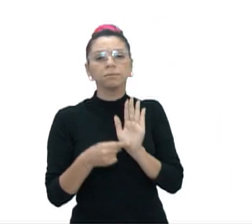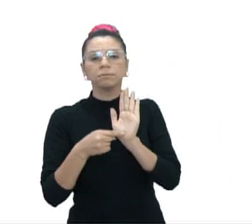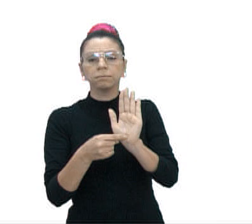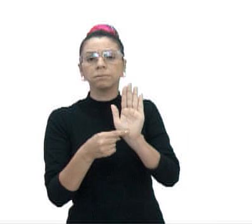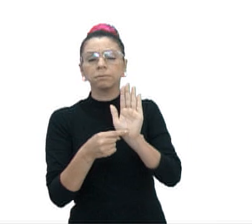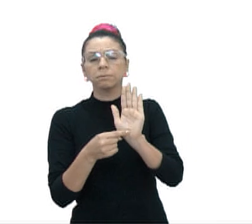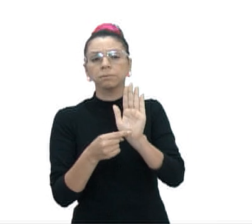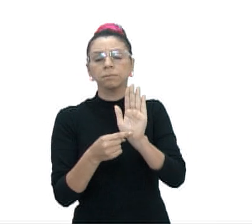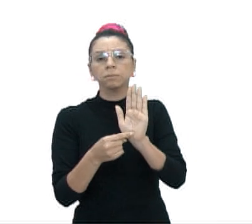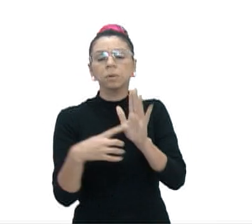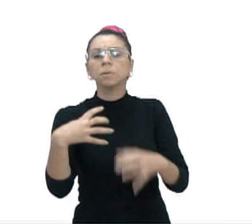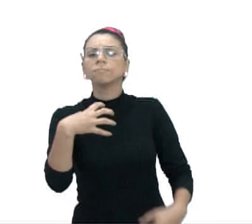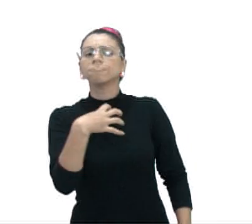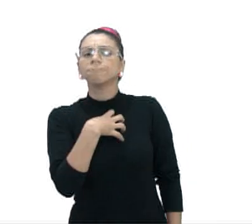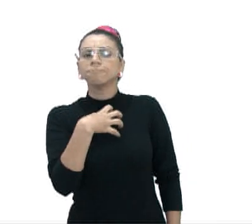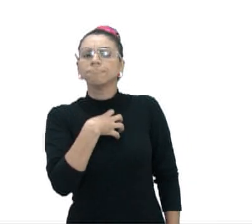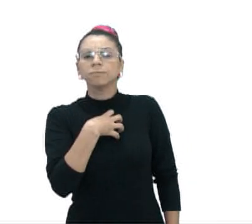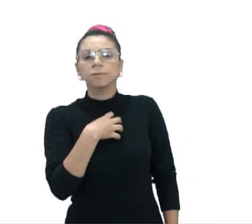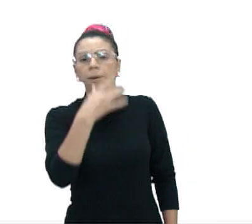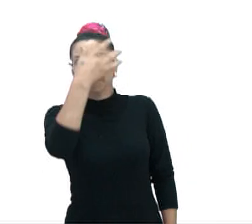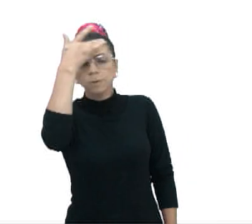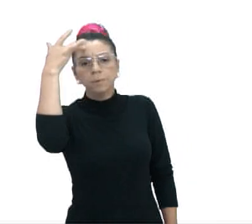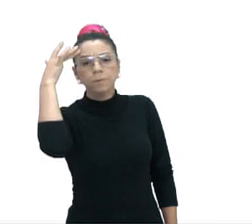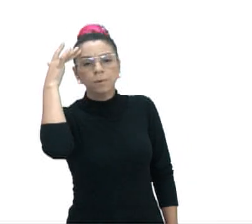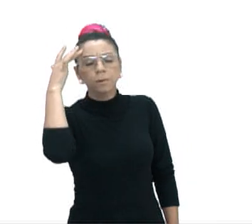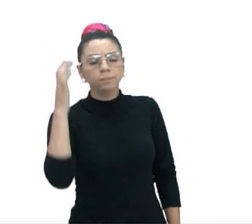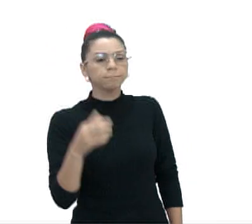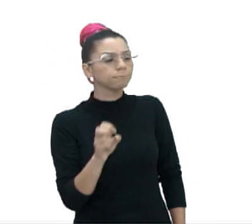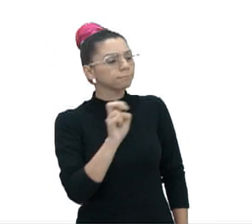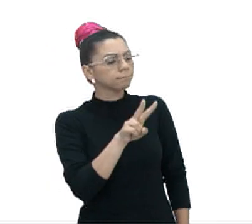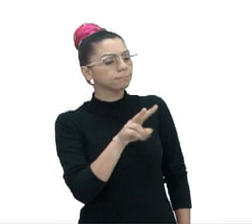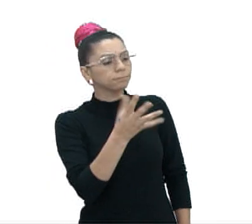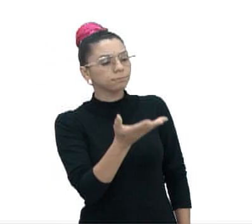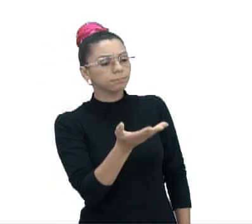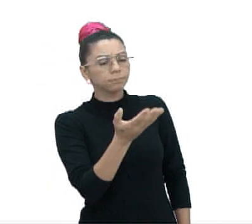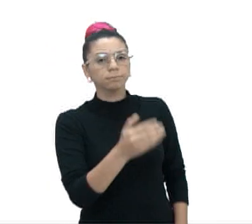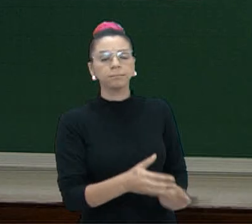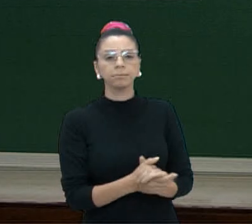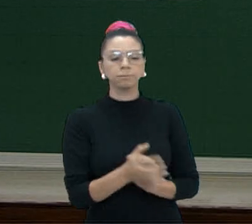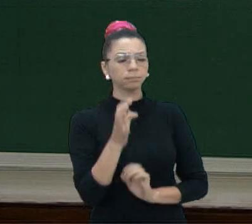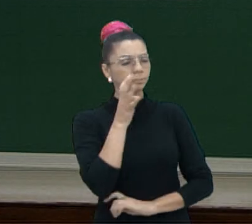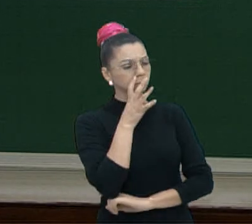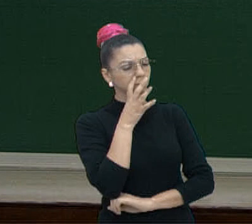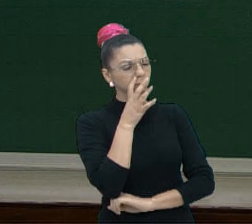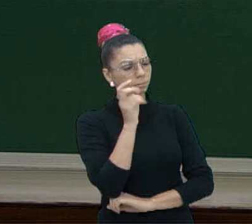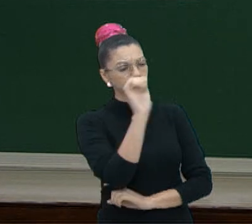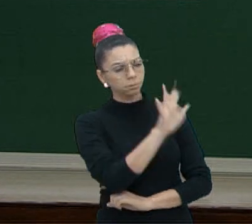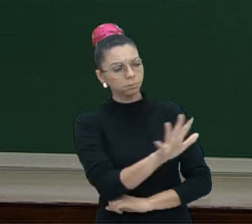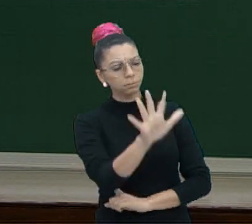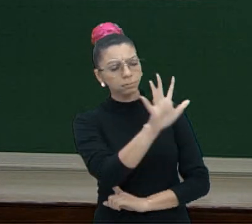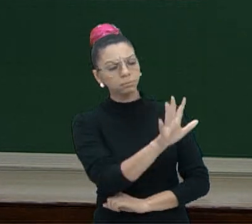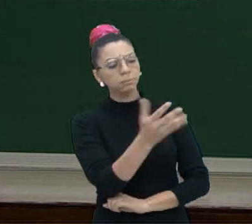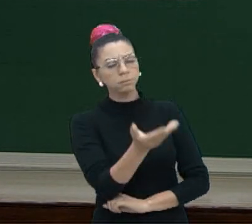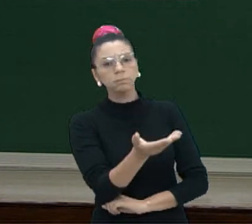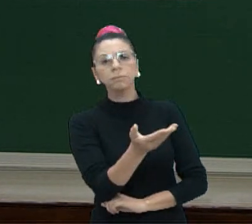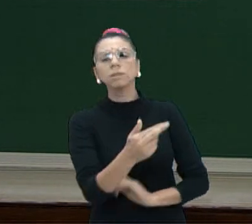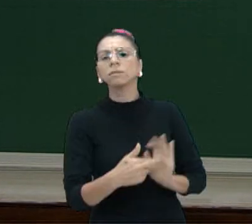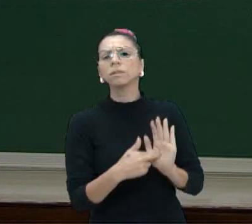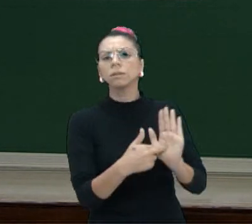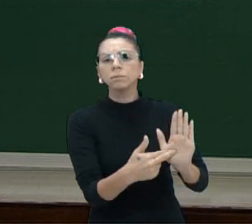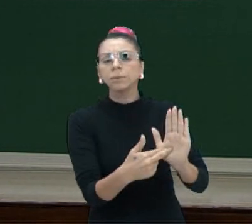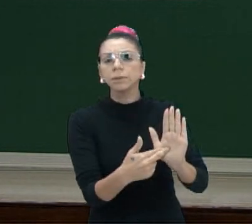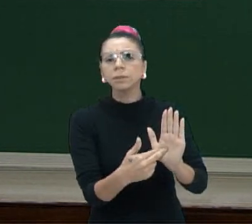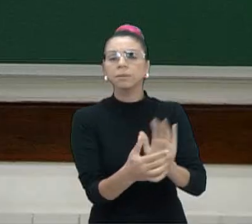representa e qual o sentimento da personagem? Então, eu tenho uma personagem. O que essa imagem aqui